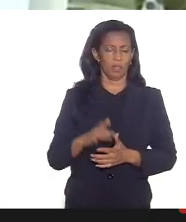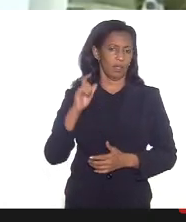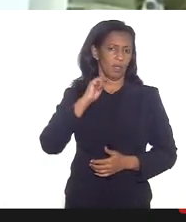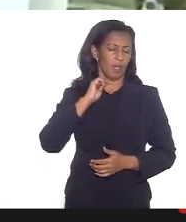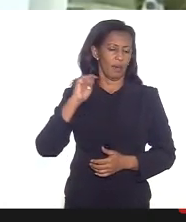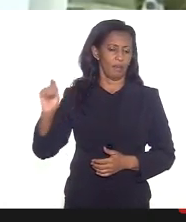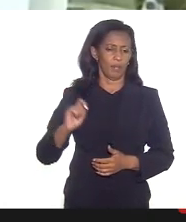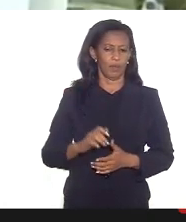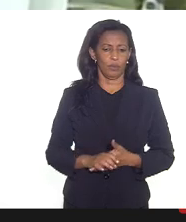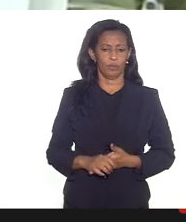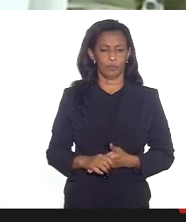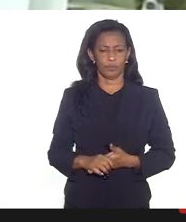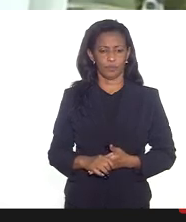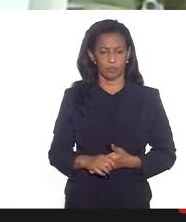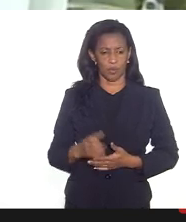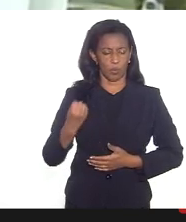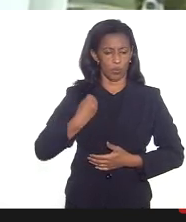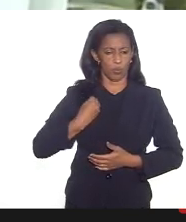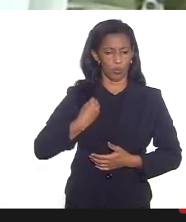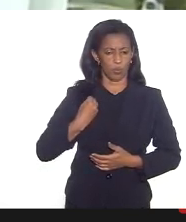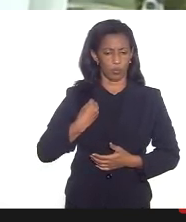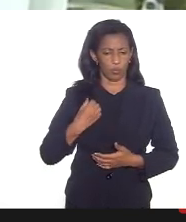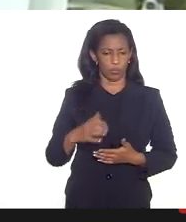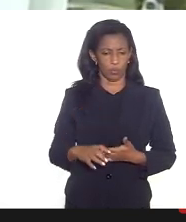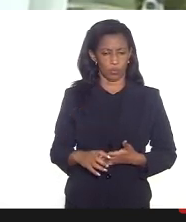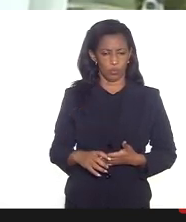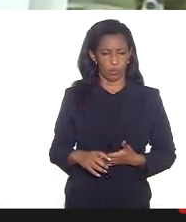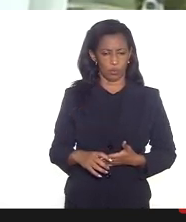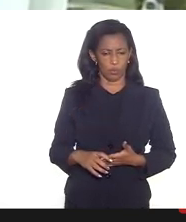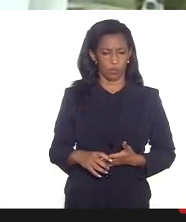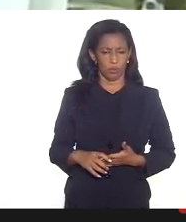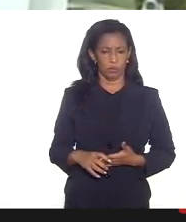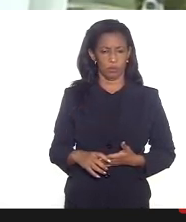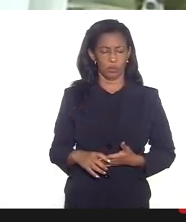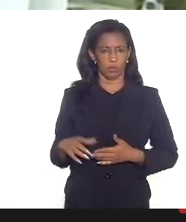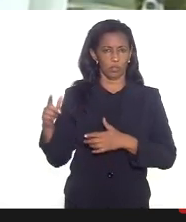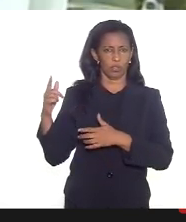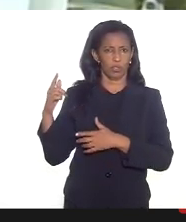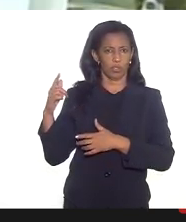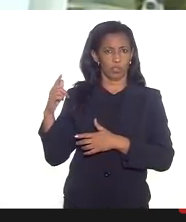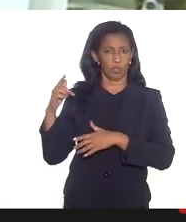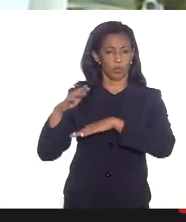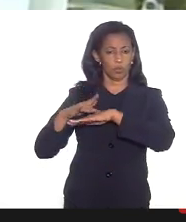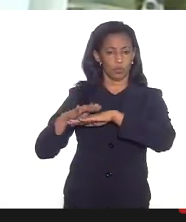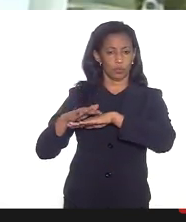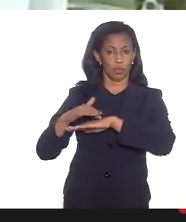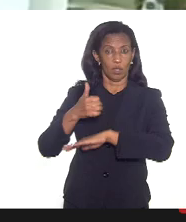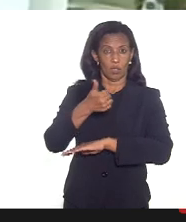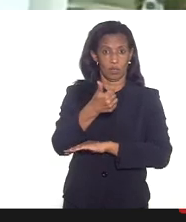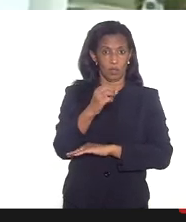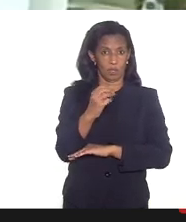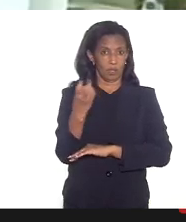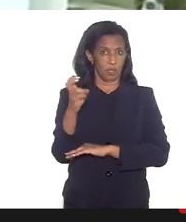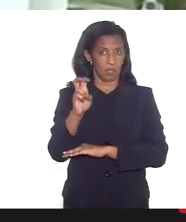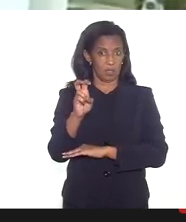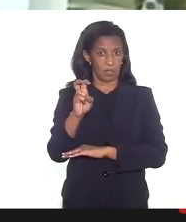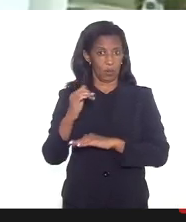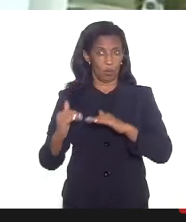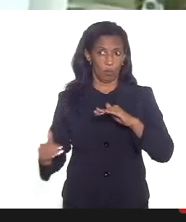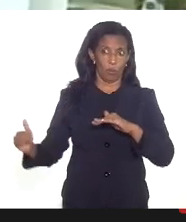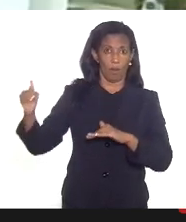abril e o número de casos aqui disse ela 105 foi